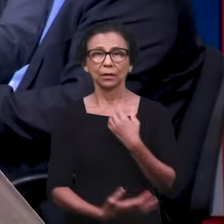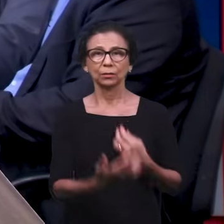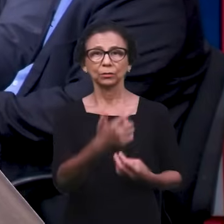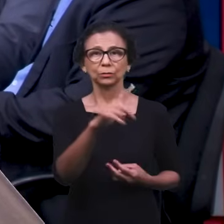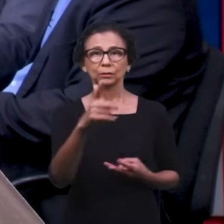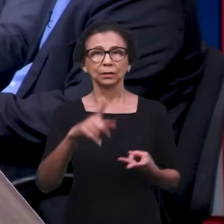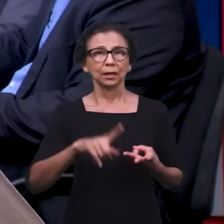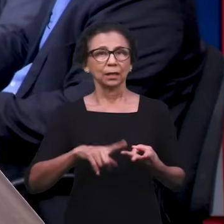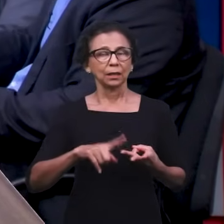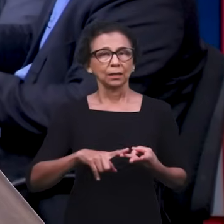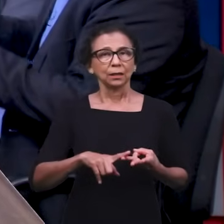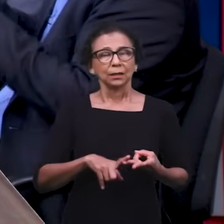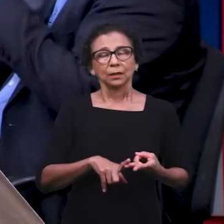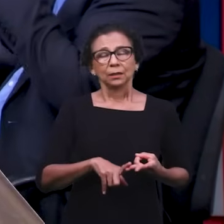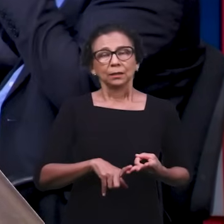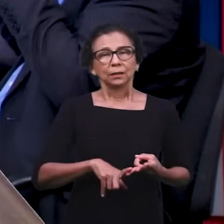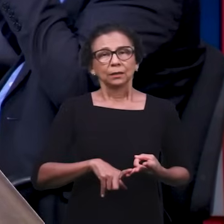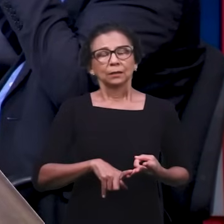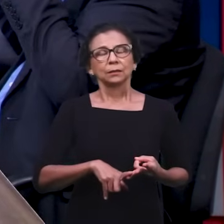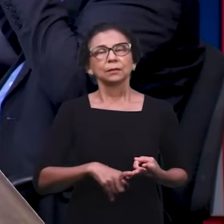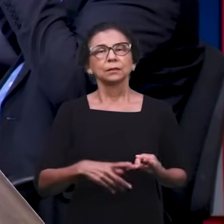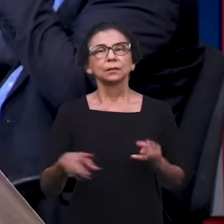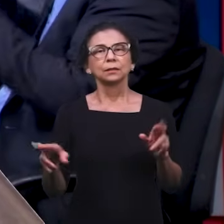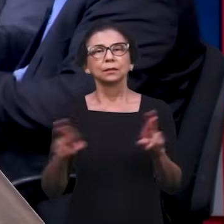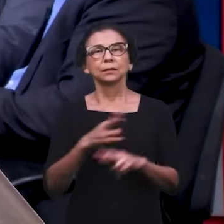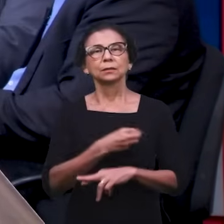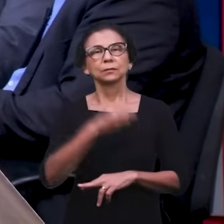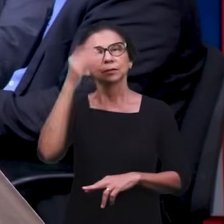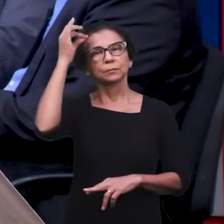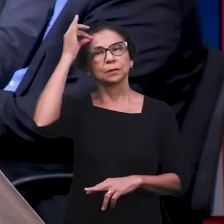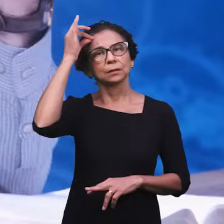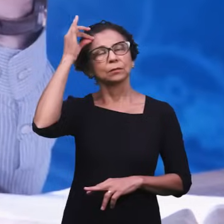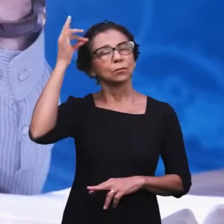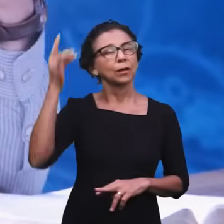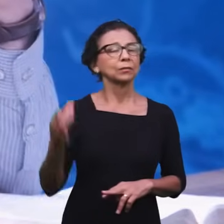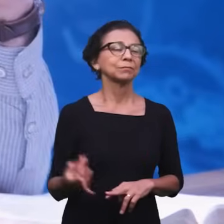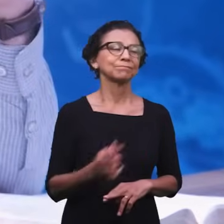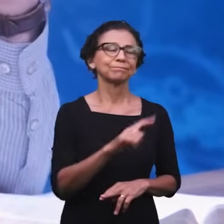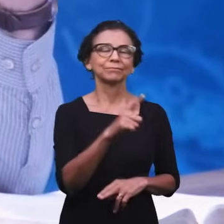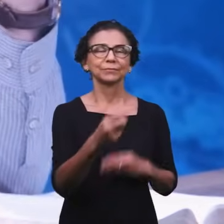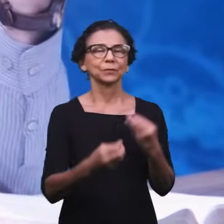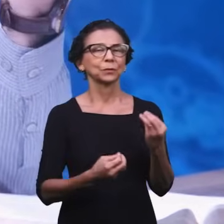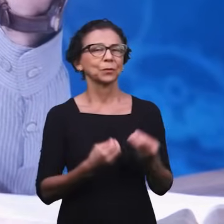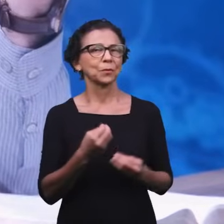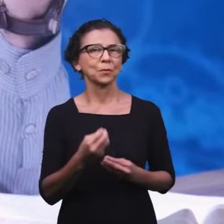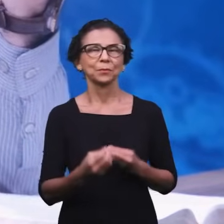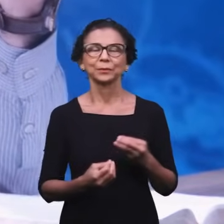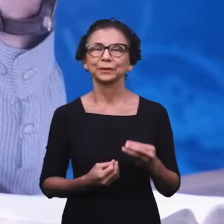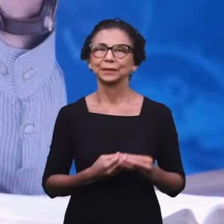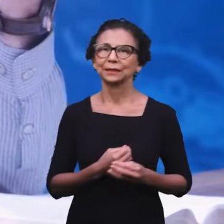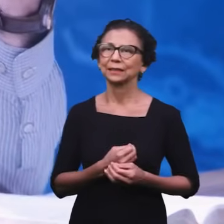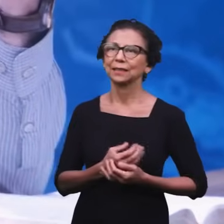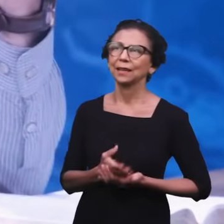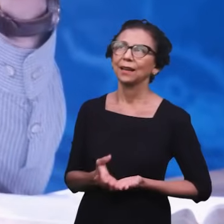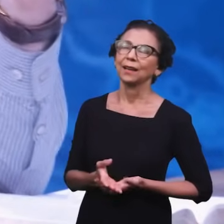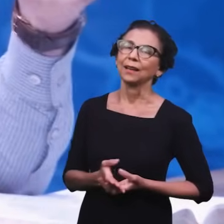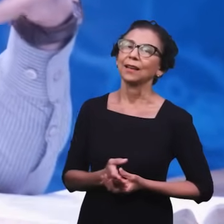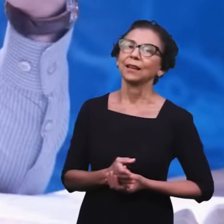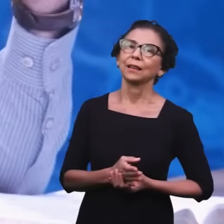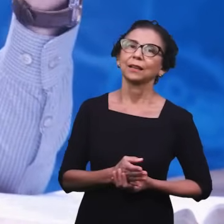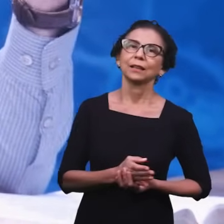menos espiritual, né? O que eu acho interessante é porque o Senhor, né, o Senhor nos deu a capacidade, né,